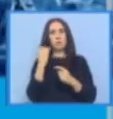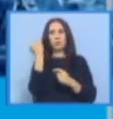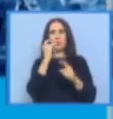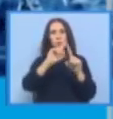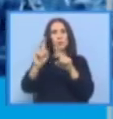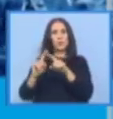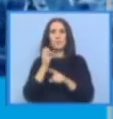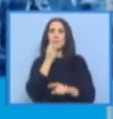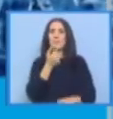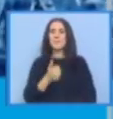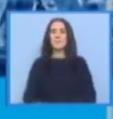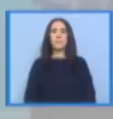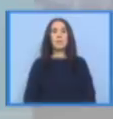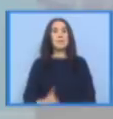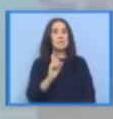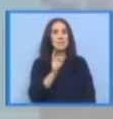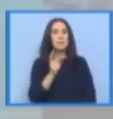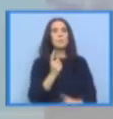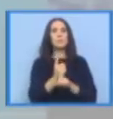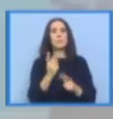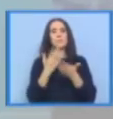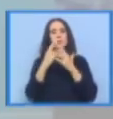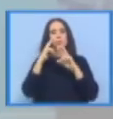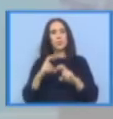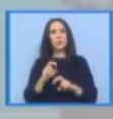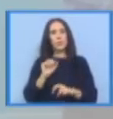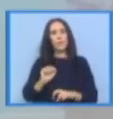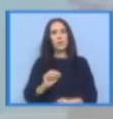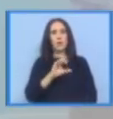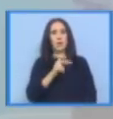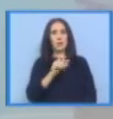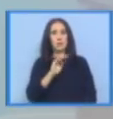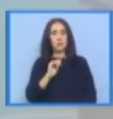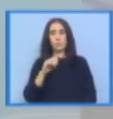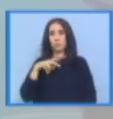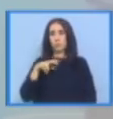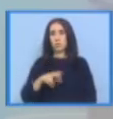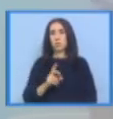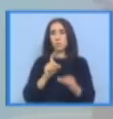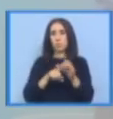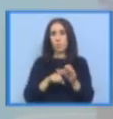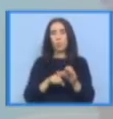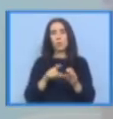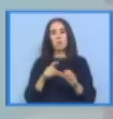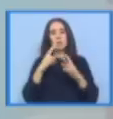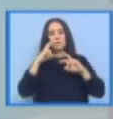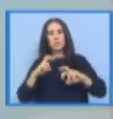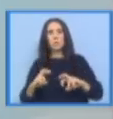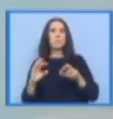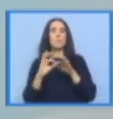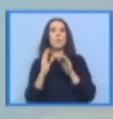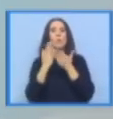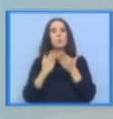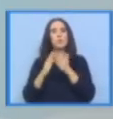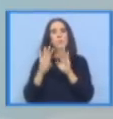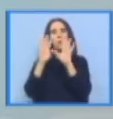instituições muito bem. E era por aí que eu ia, porque é um estudo da Caritas Portuguesa que se associa e conjuga a sua investigação com um estudo mais